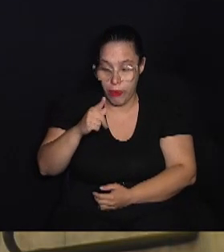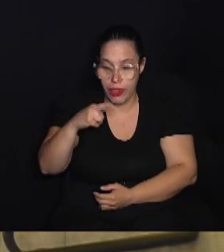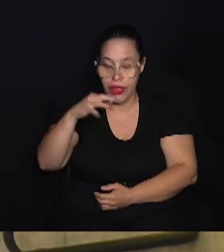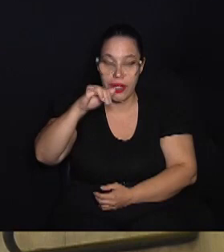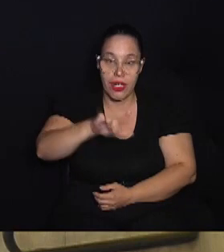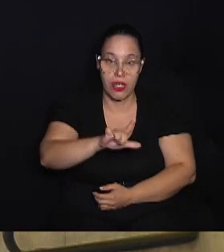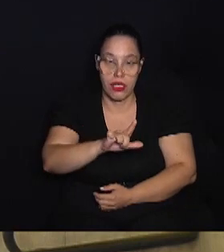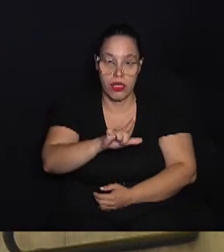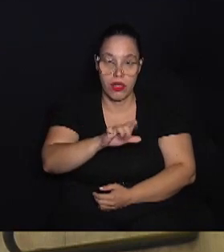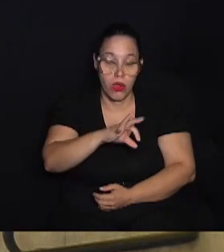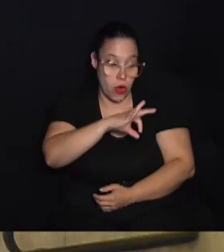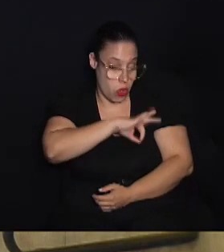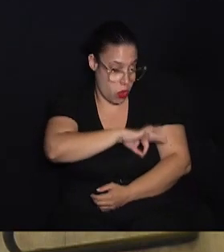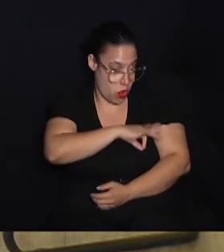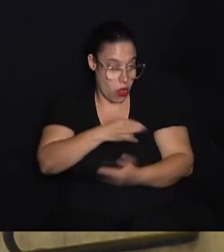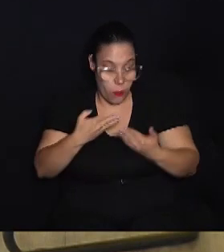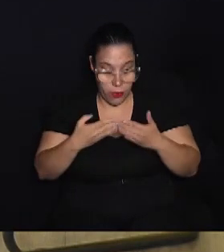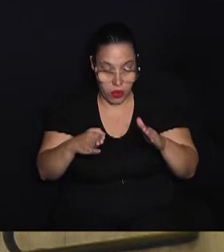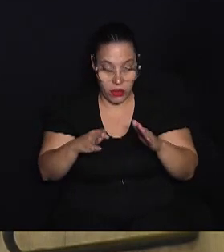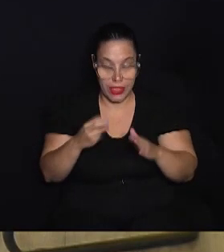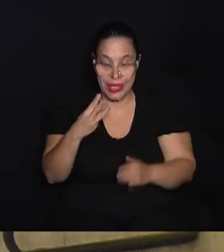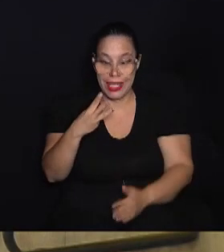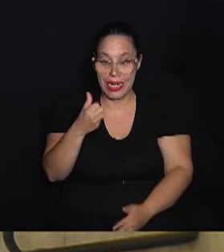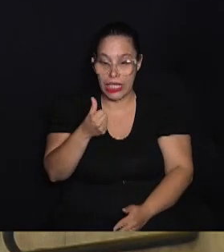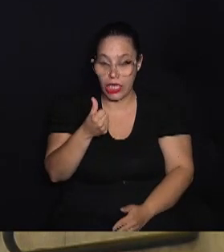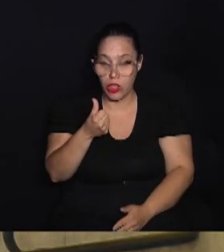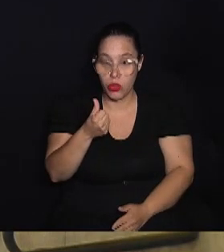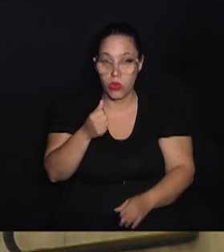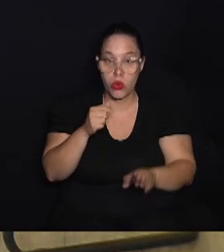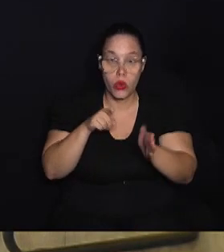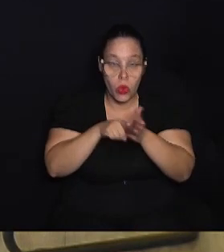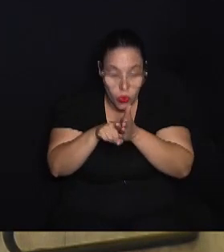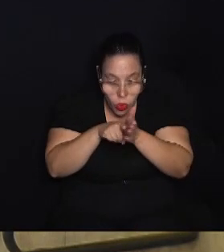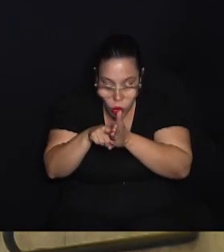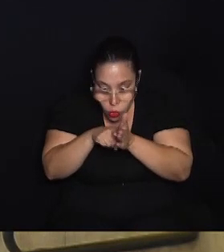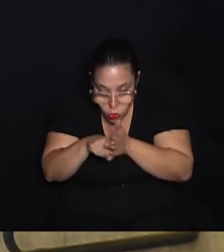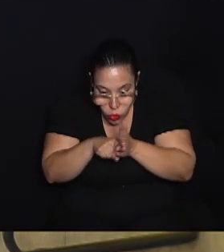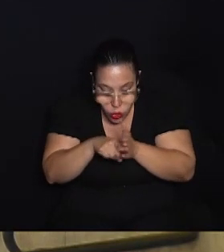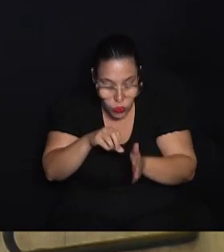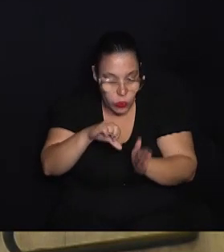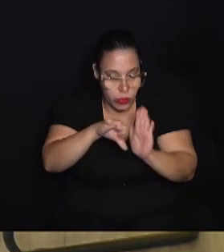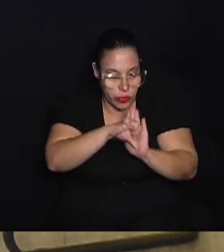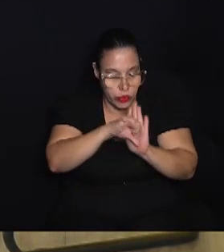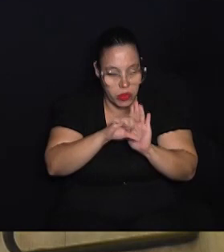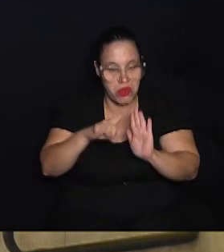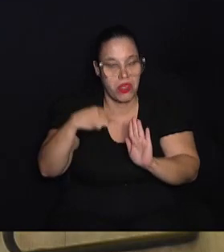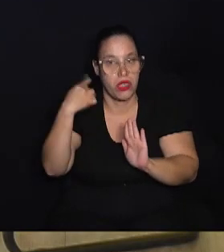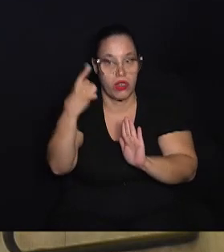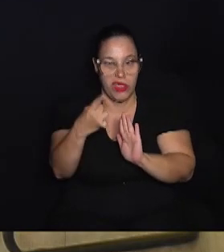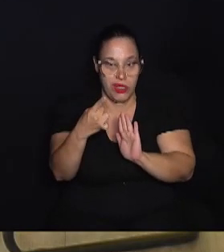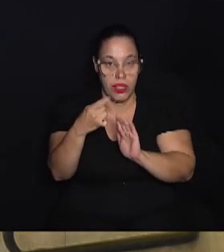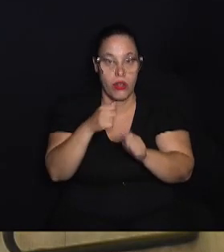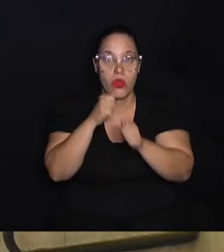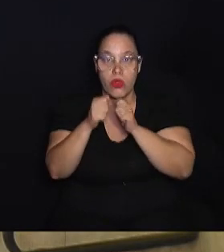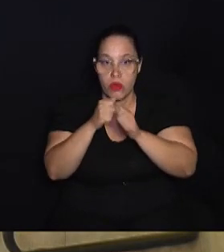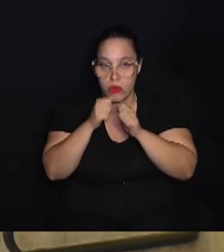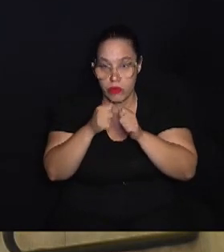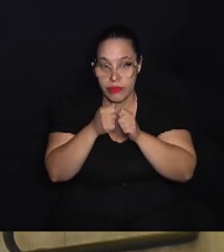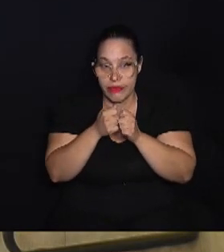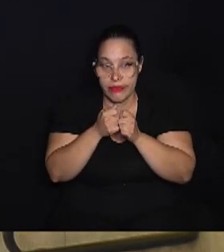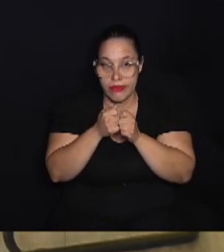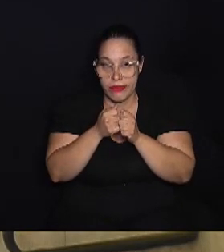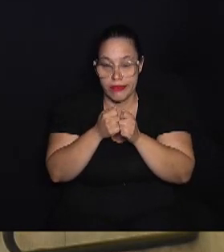a Polícia Federal abriu 31 inquéritos para investigar possíveis ações criminosas, dentre outras notícias, com reunião